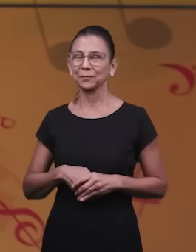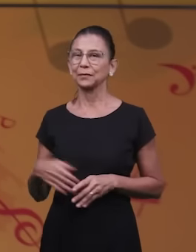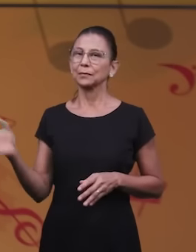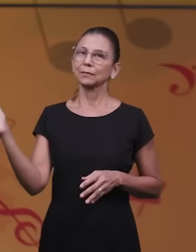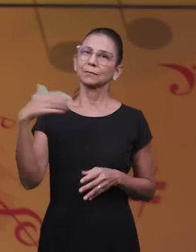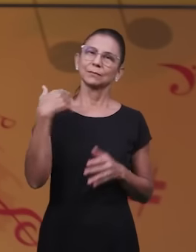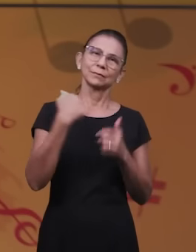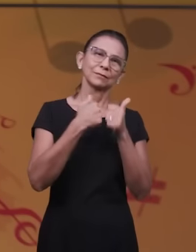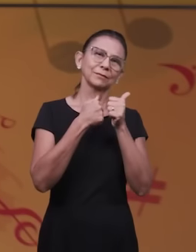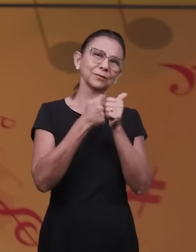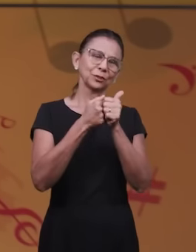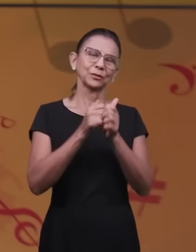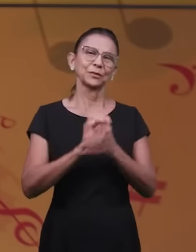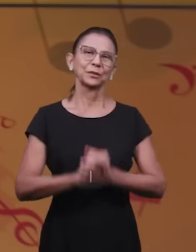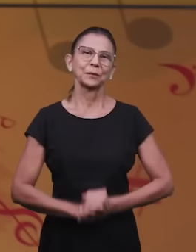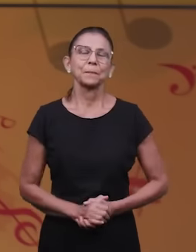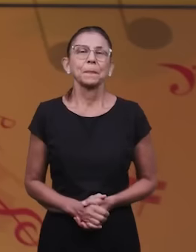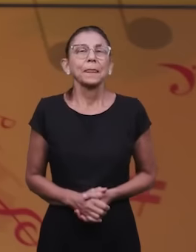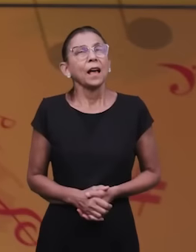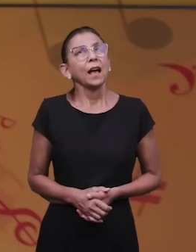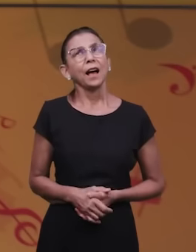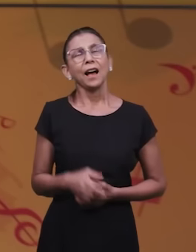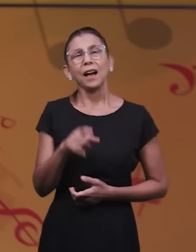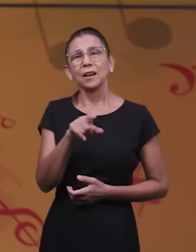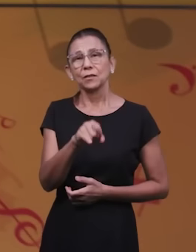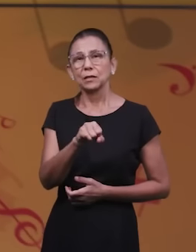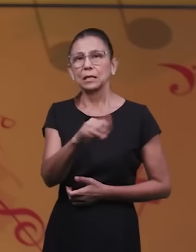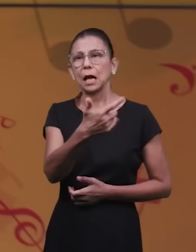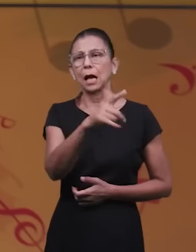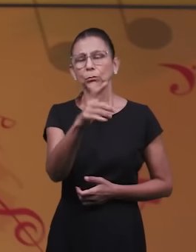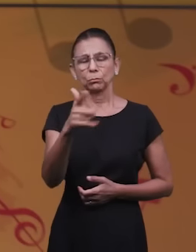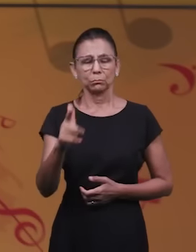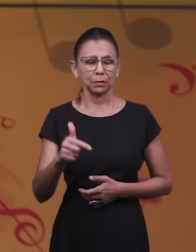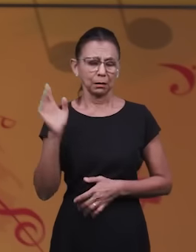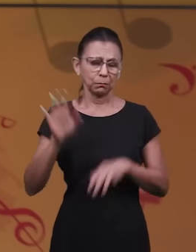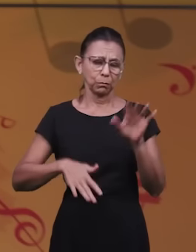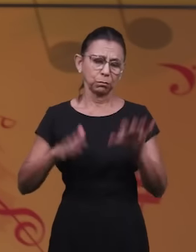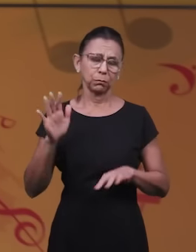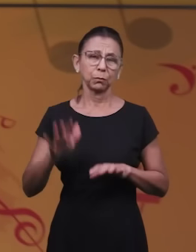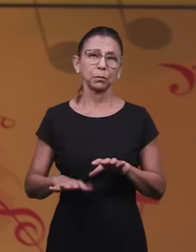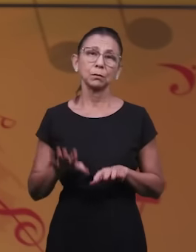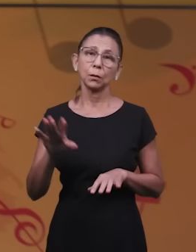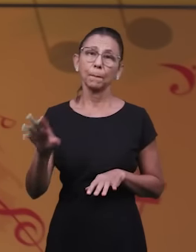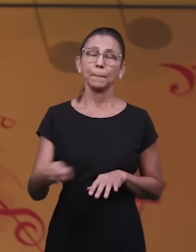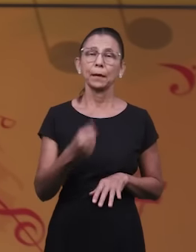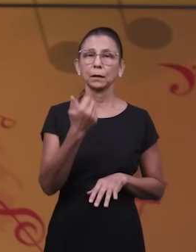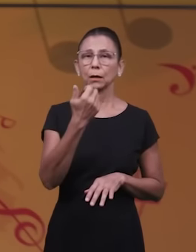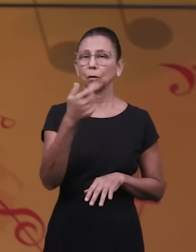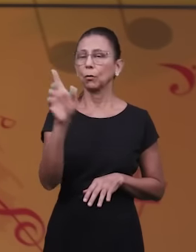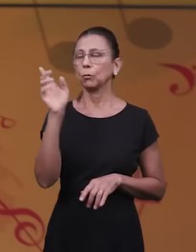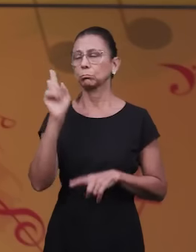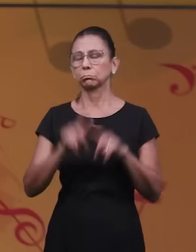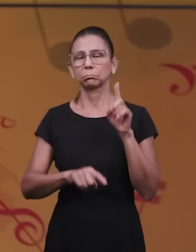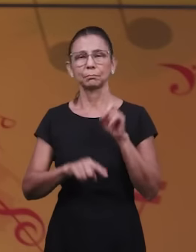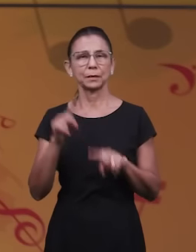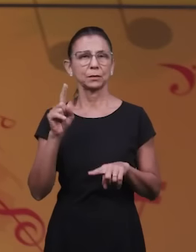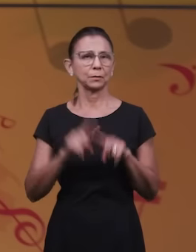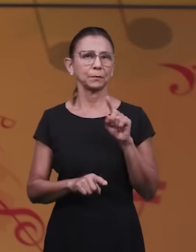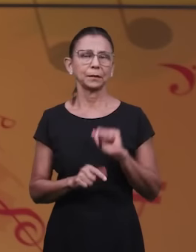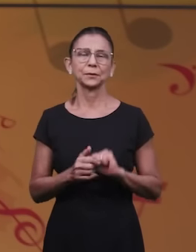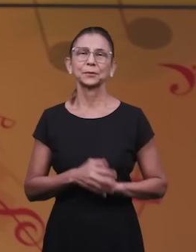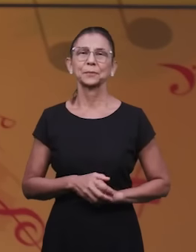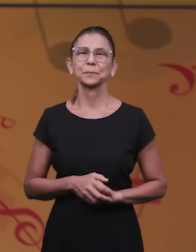tocar junto com o louvor. Mesmo que você não esteja com o tambor, mas com o chocalho, ou com a clave, ou